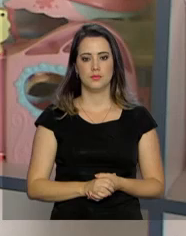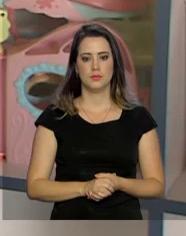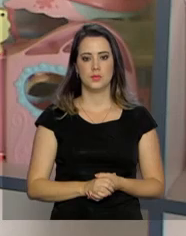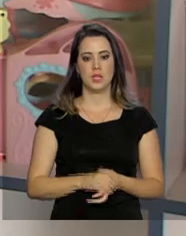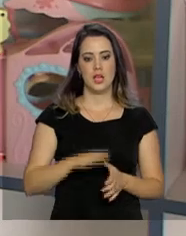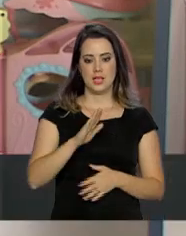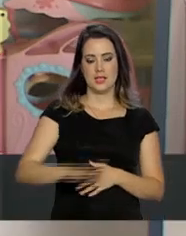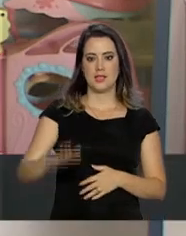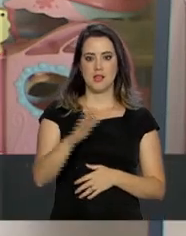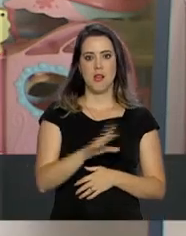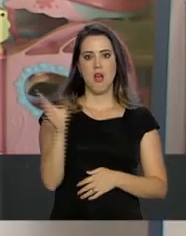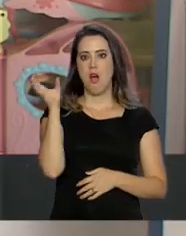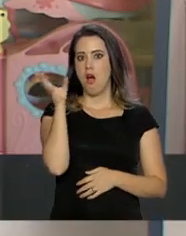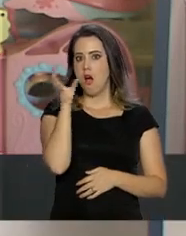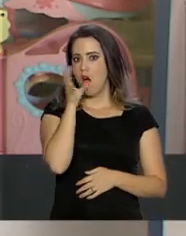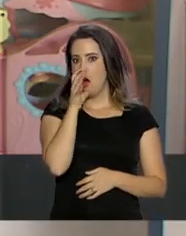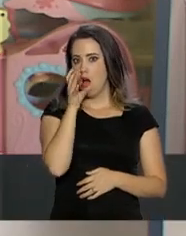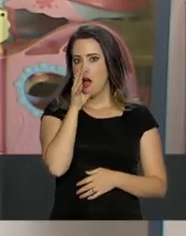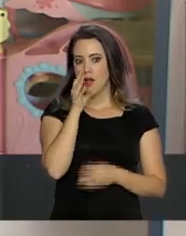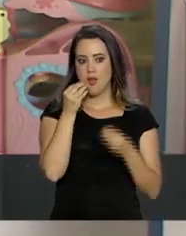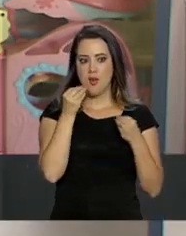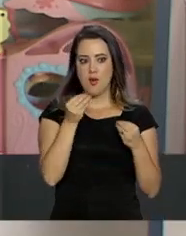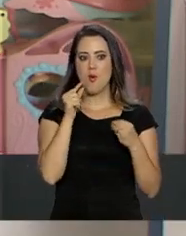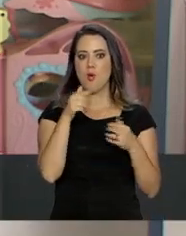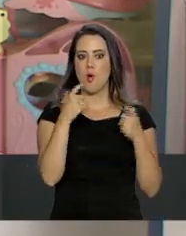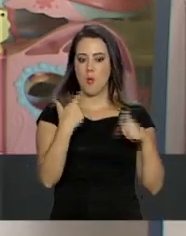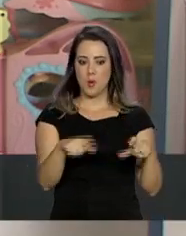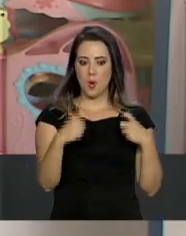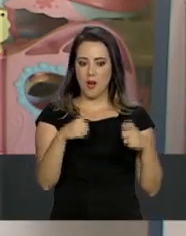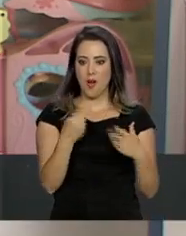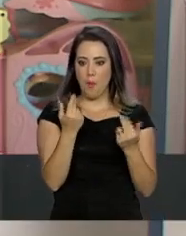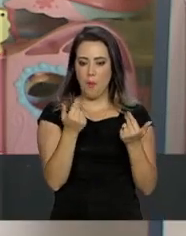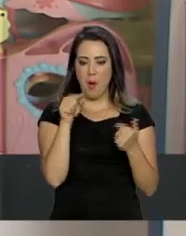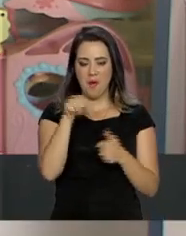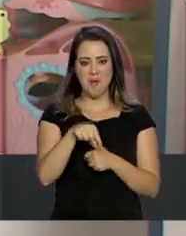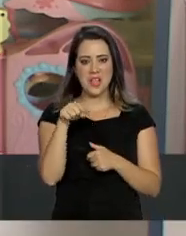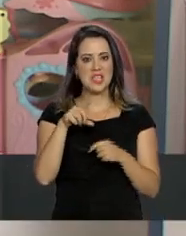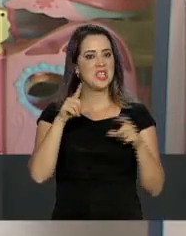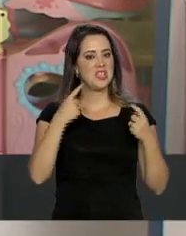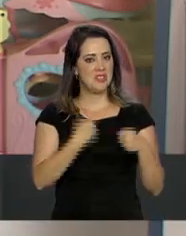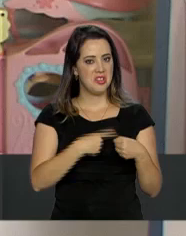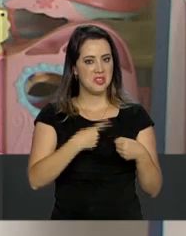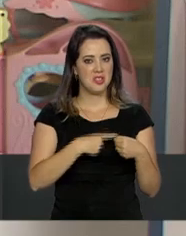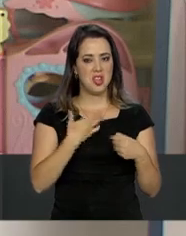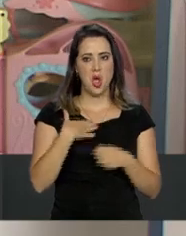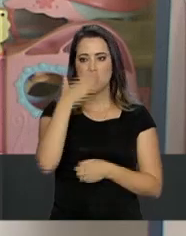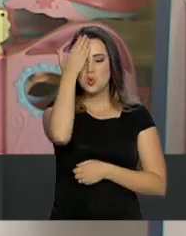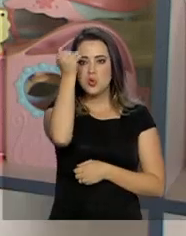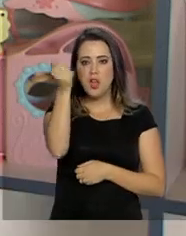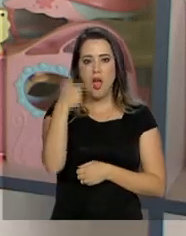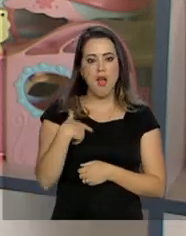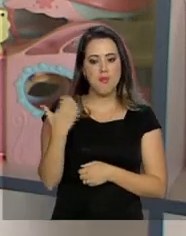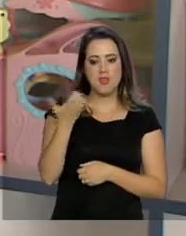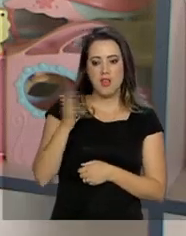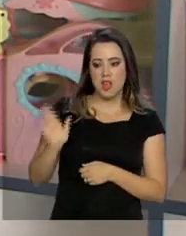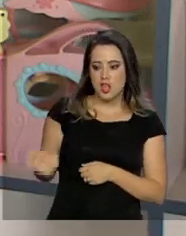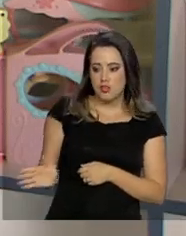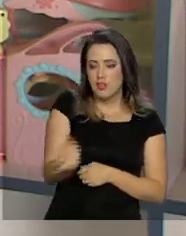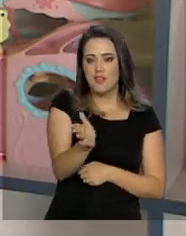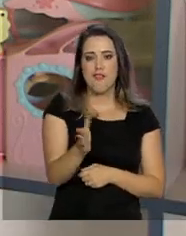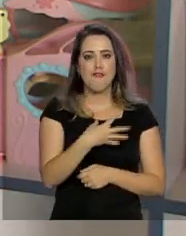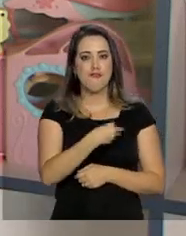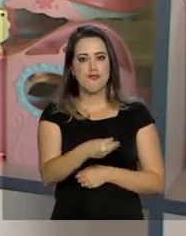mas nós existe um lugar como a brinquedoteca em são sebastião eu não sabia né e aí vem quero trazer querem colocar o